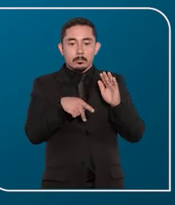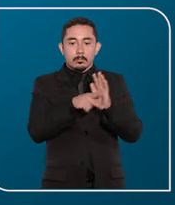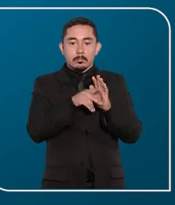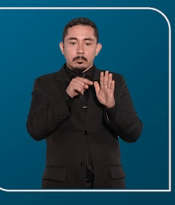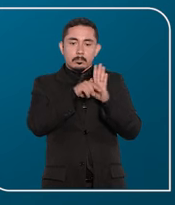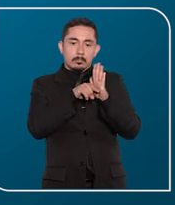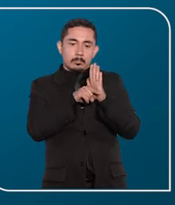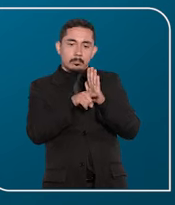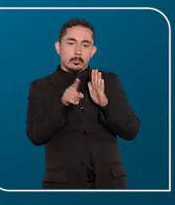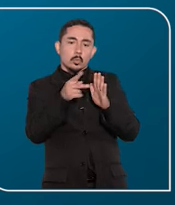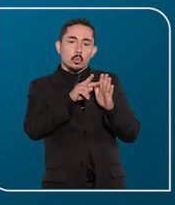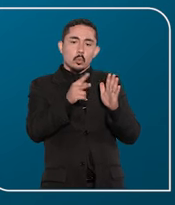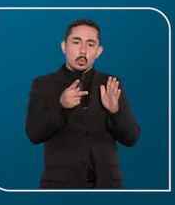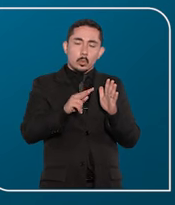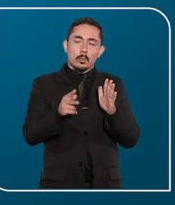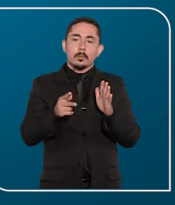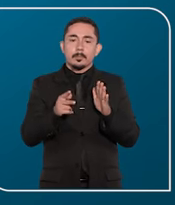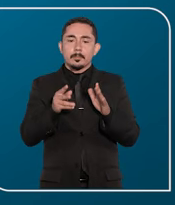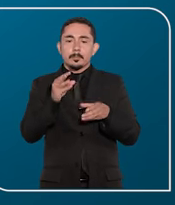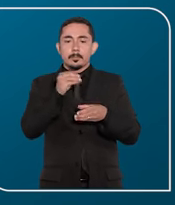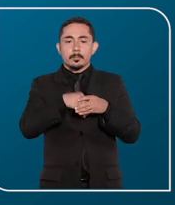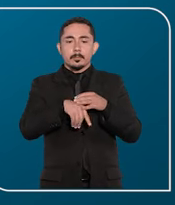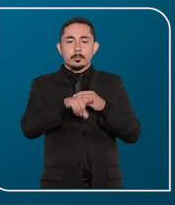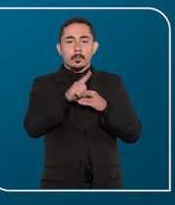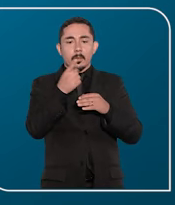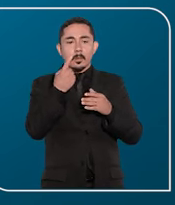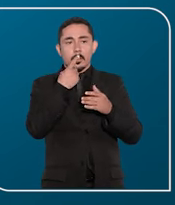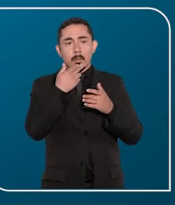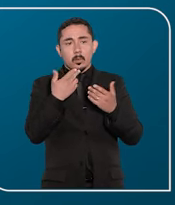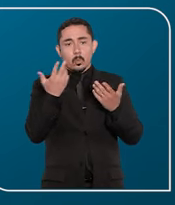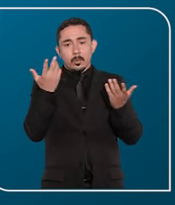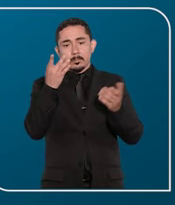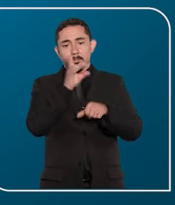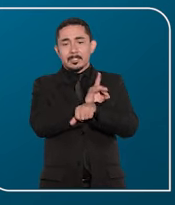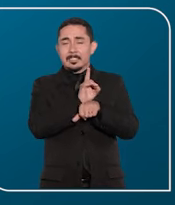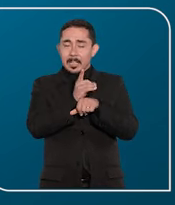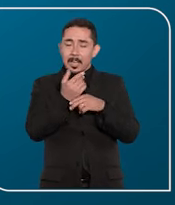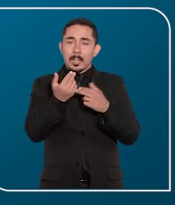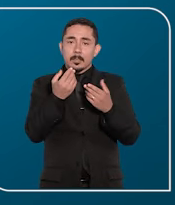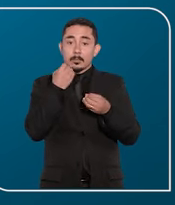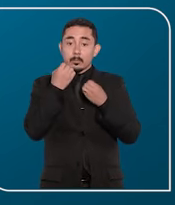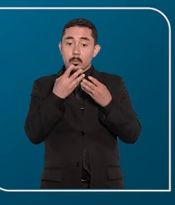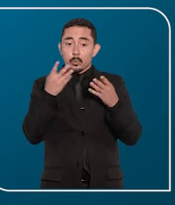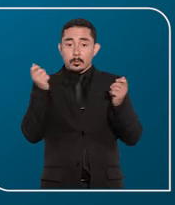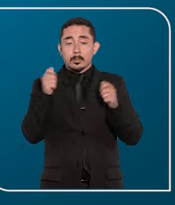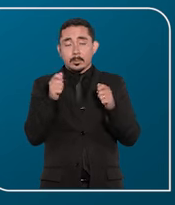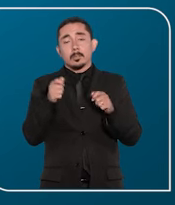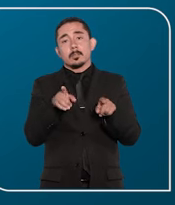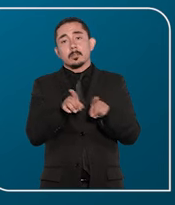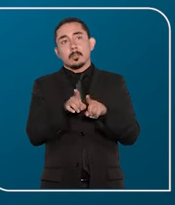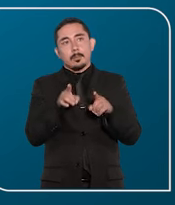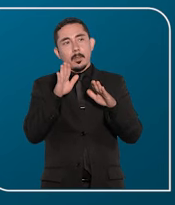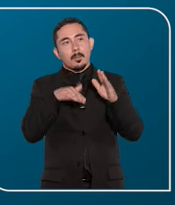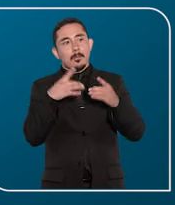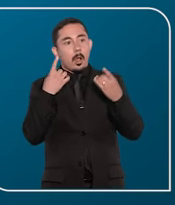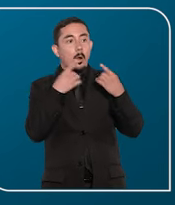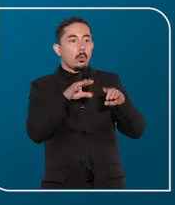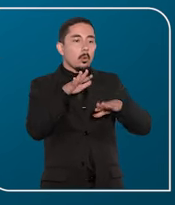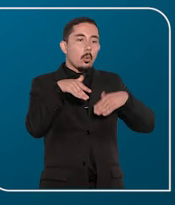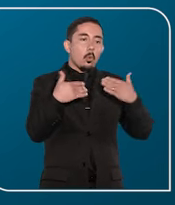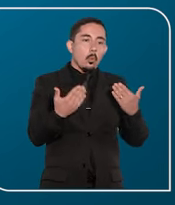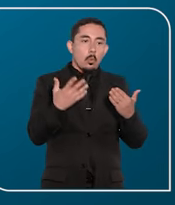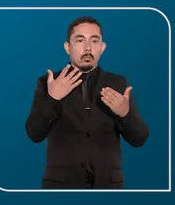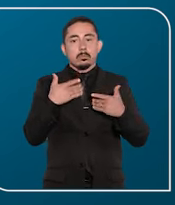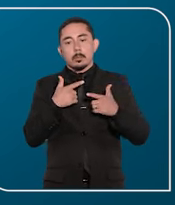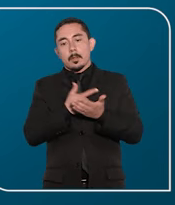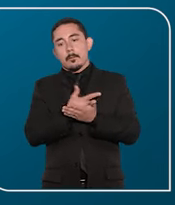os dois lados, vamos dizer aqui de uma linguagem bem didática, seja pelo lado da acusação, seja o lado da defesa, seja o lado de